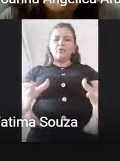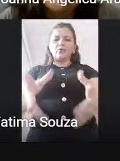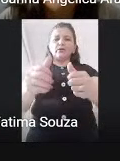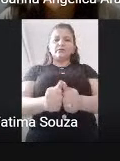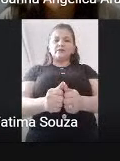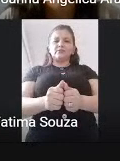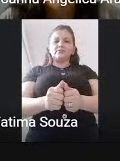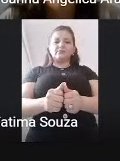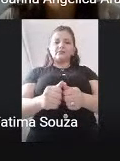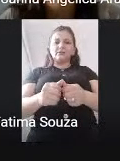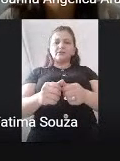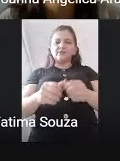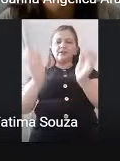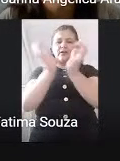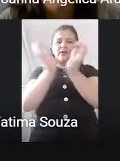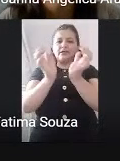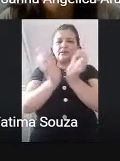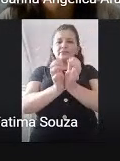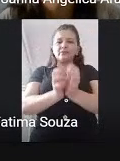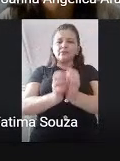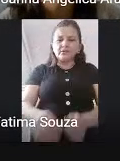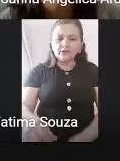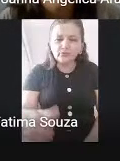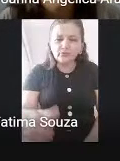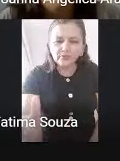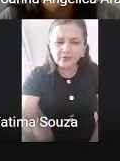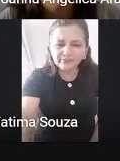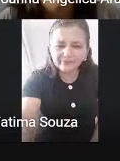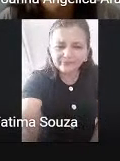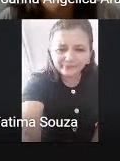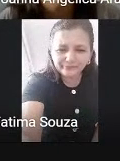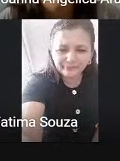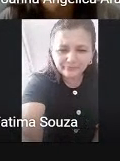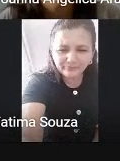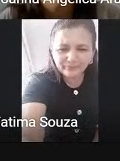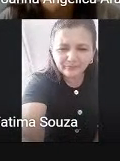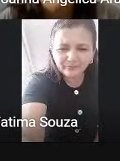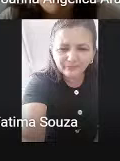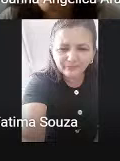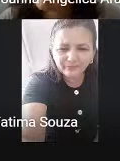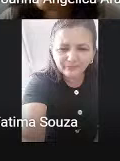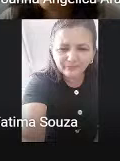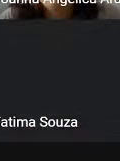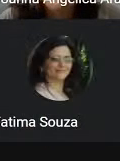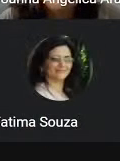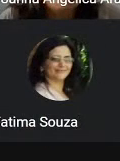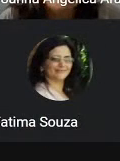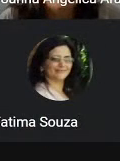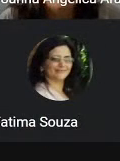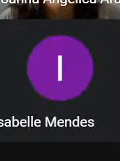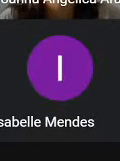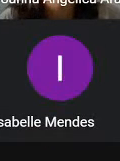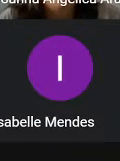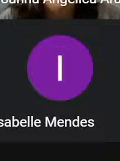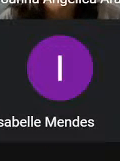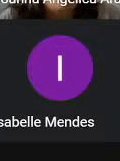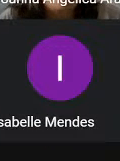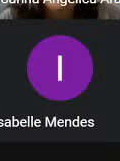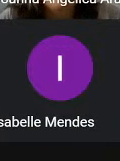equipes. Porque, em que pese todo mundo achar que conhece sífilis, eu ainda vejo que existe uma